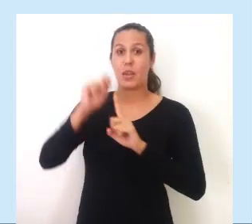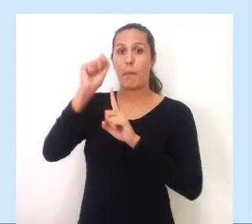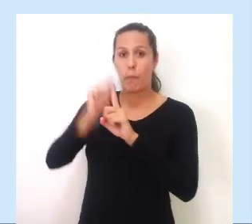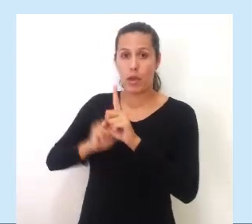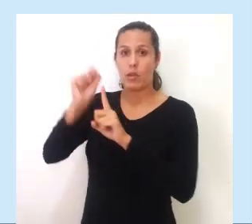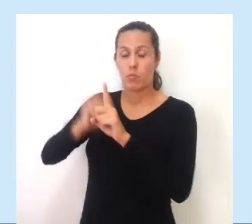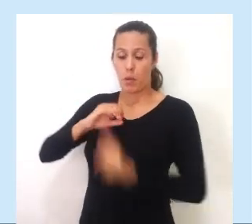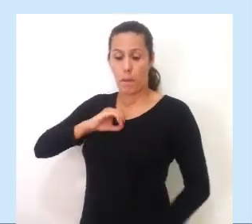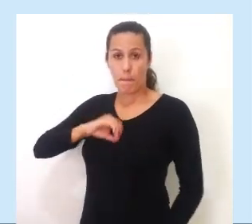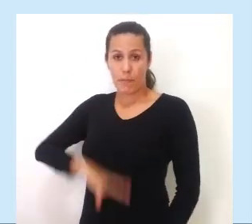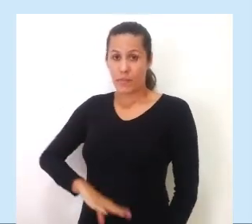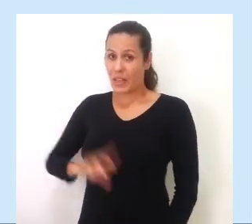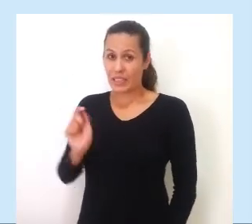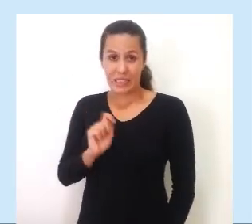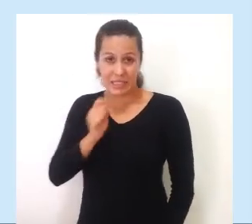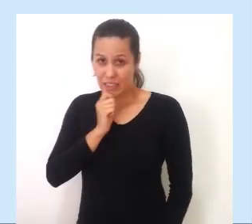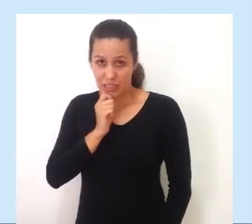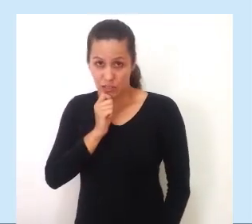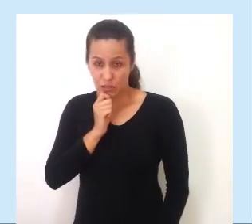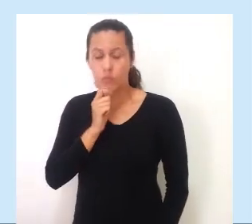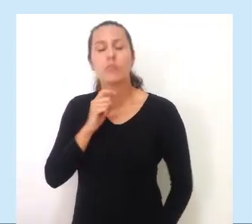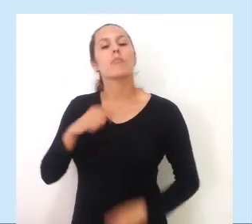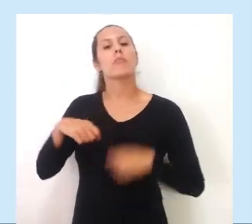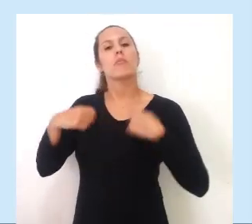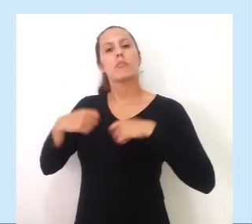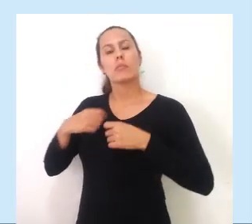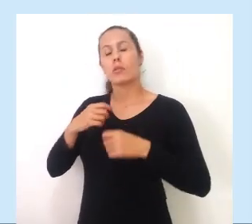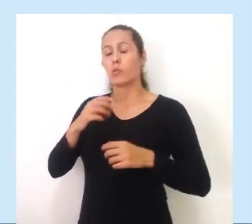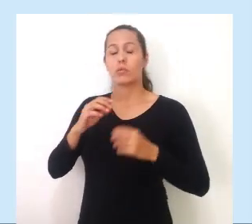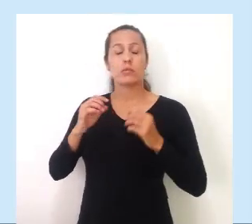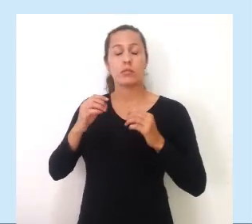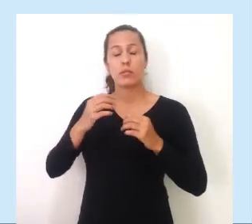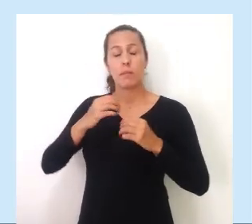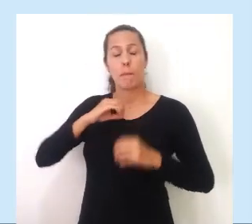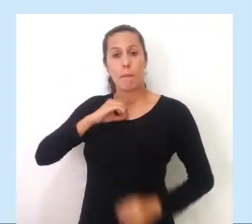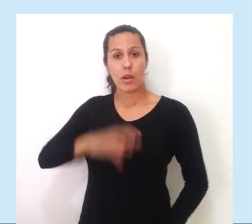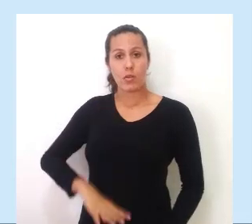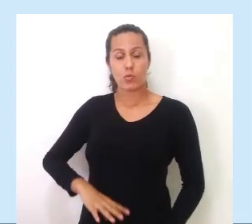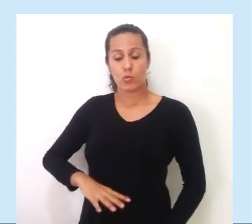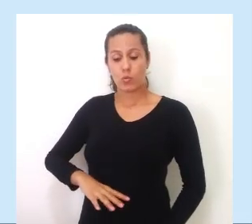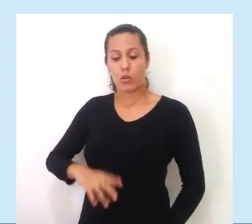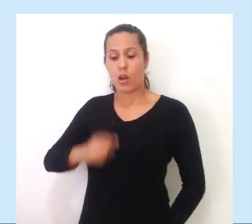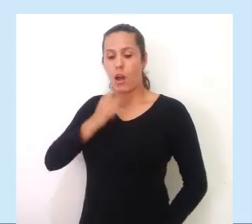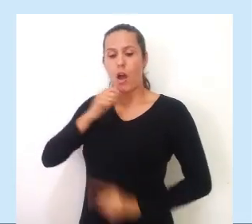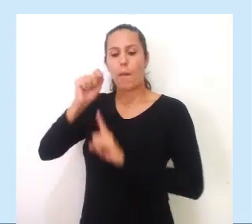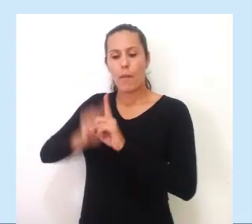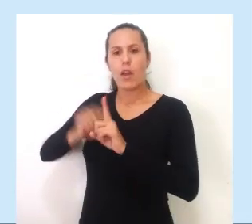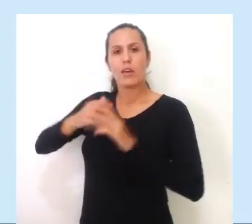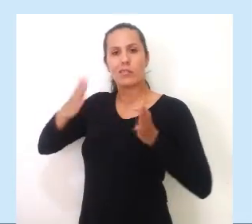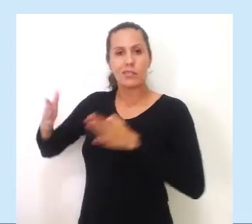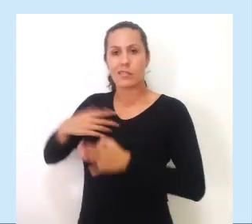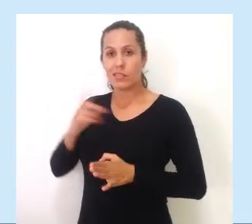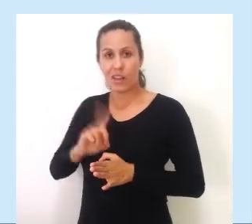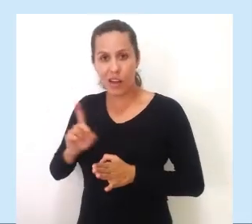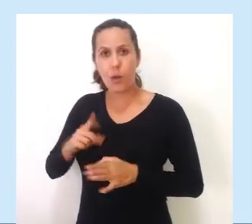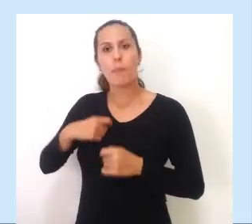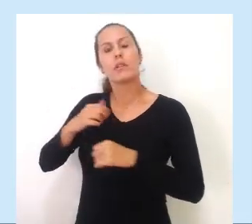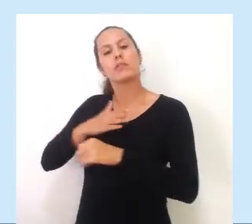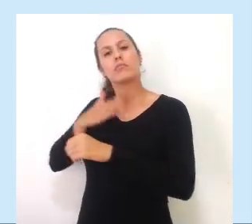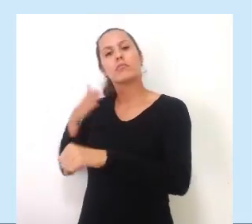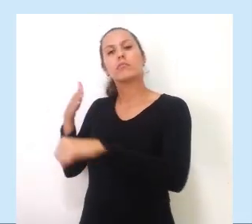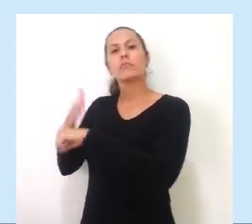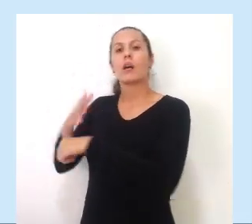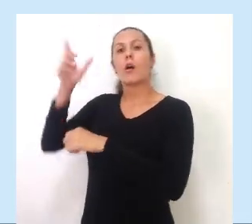menstrua todos os meses, precisamos correr, precisamos em busca de um profissional da